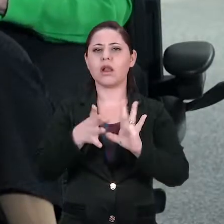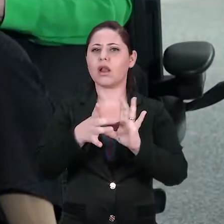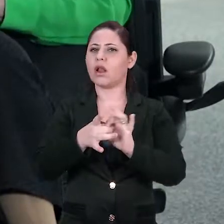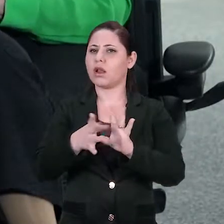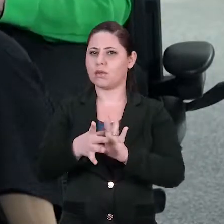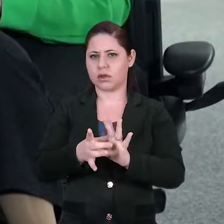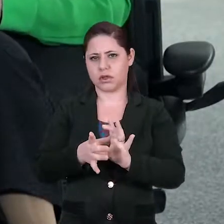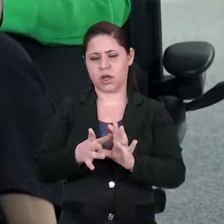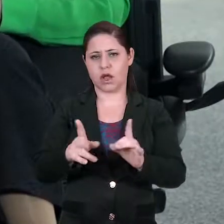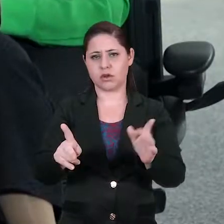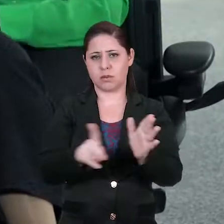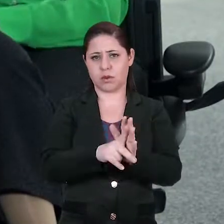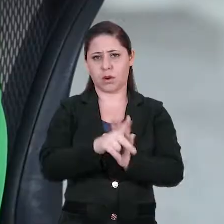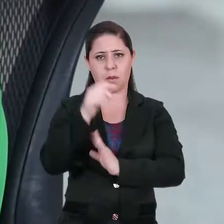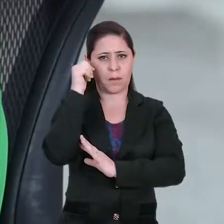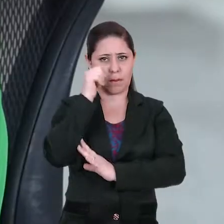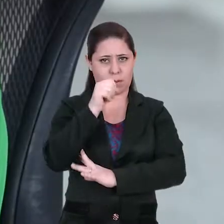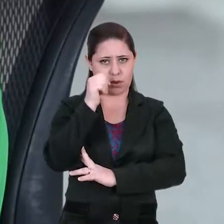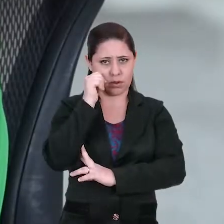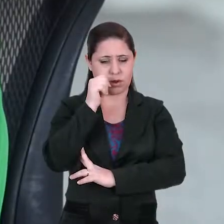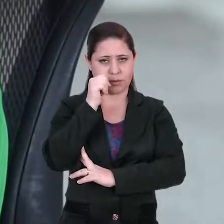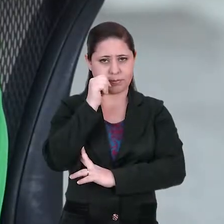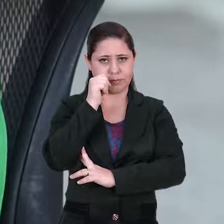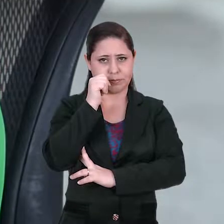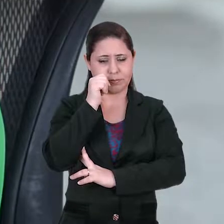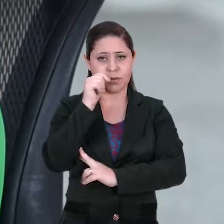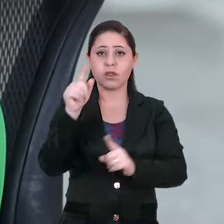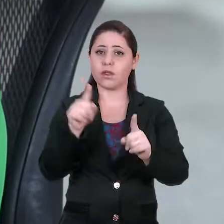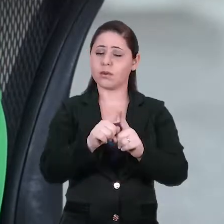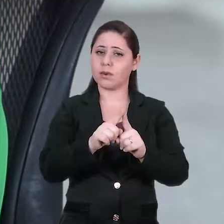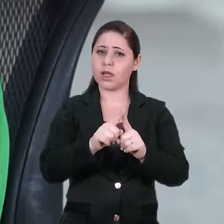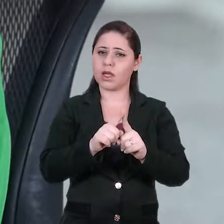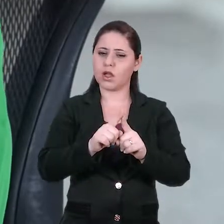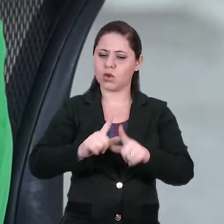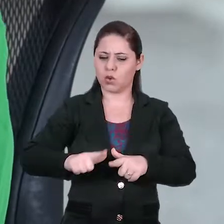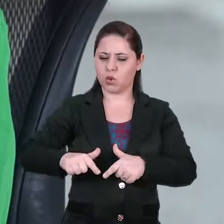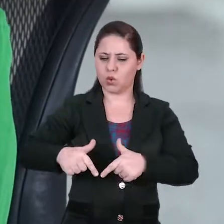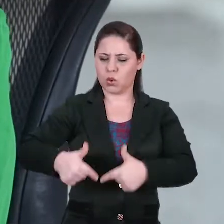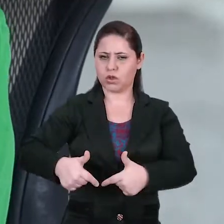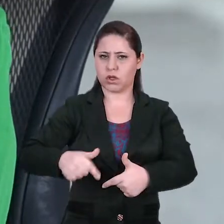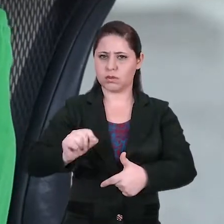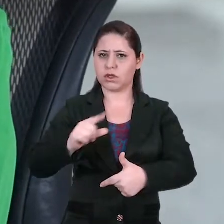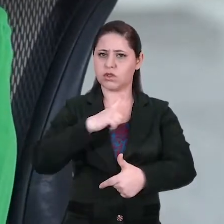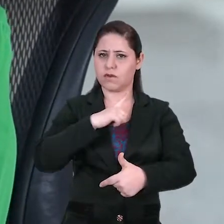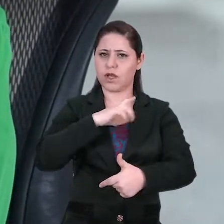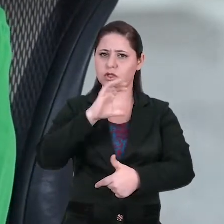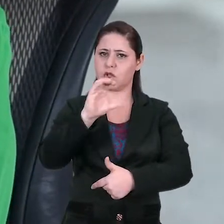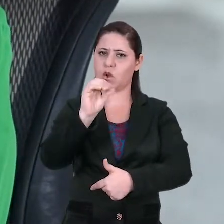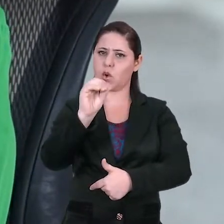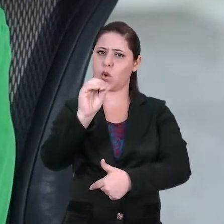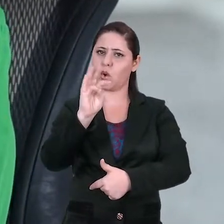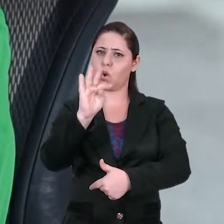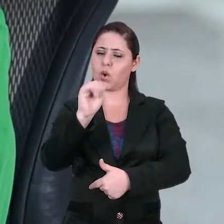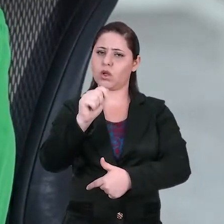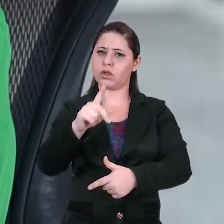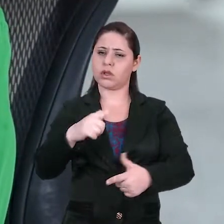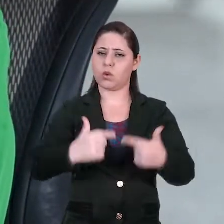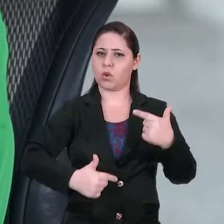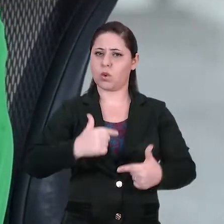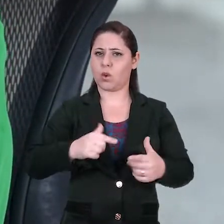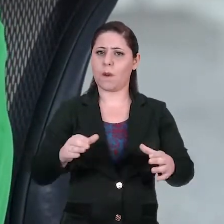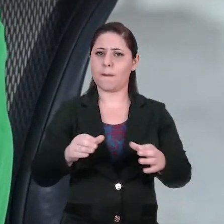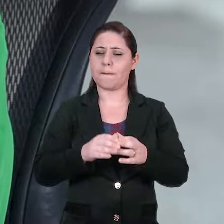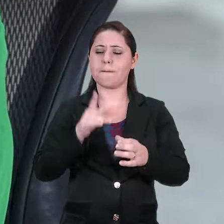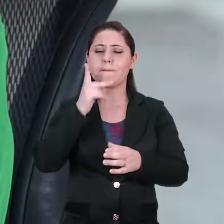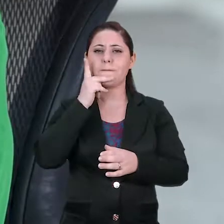a liberdade das mulheres e lutamos para que nós tivéssemos as cotas partidárias. Isso